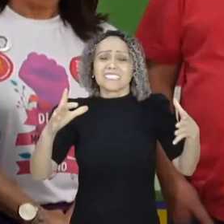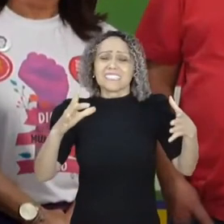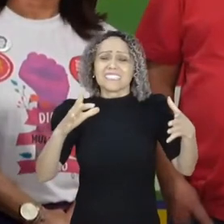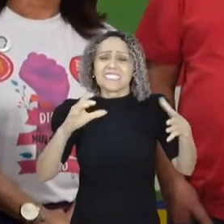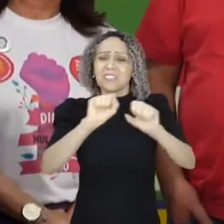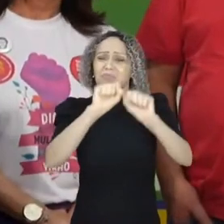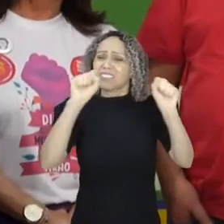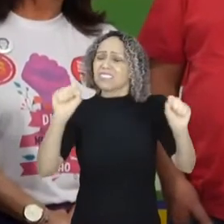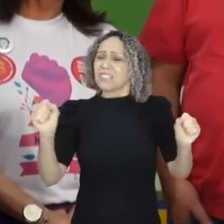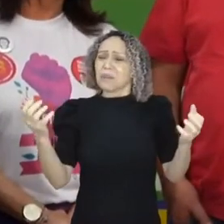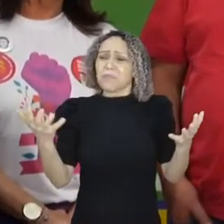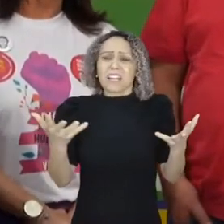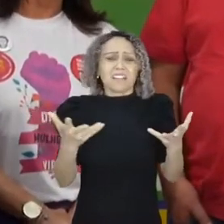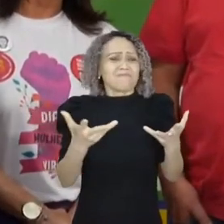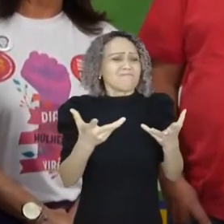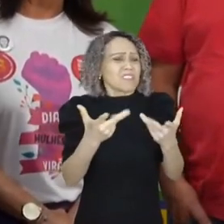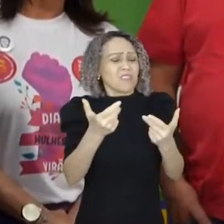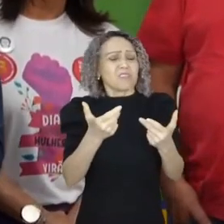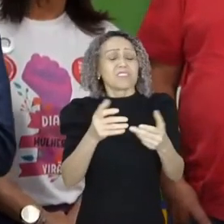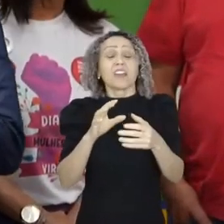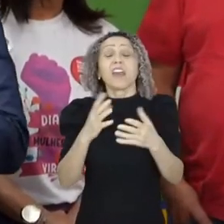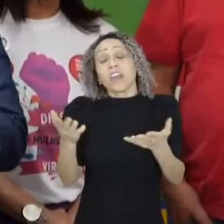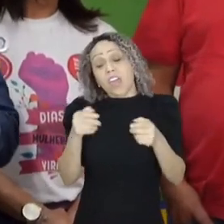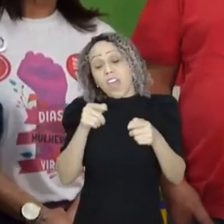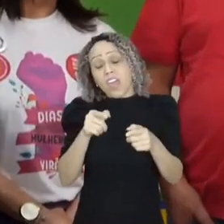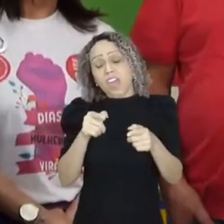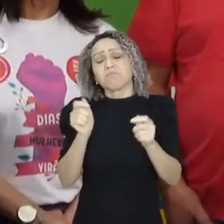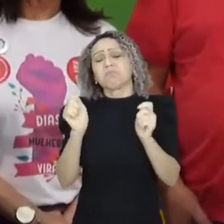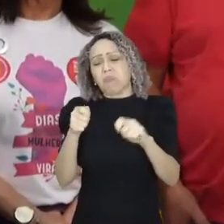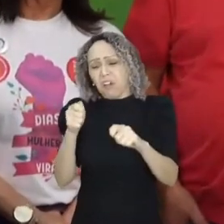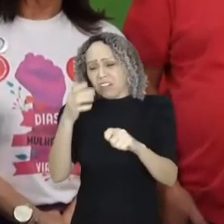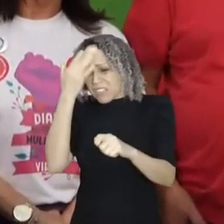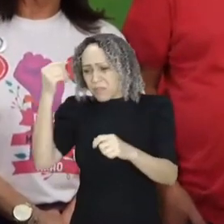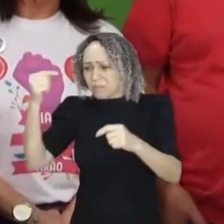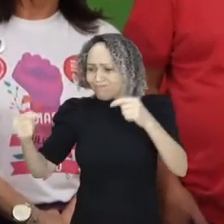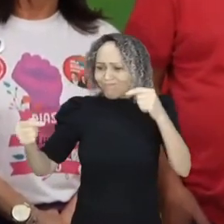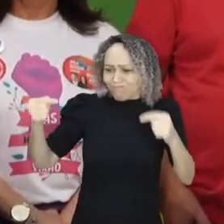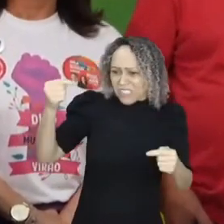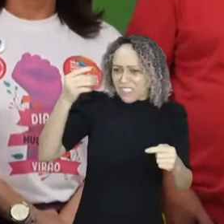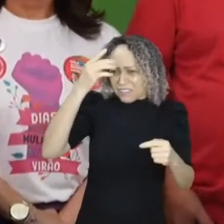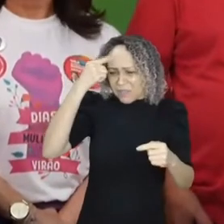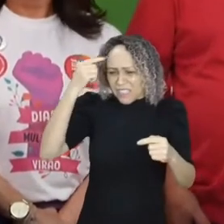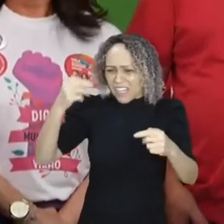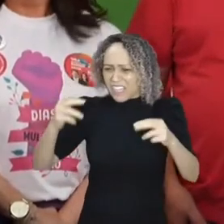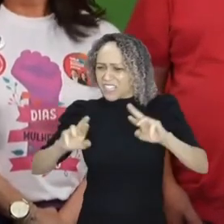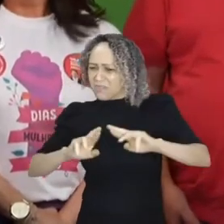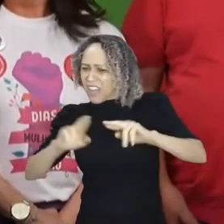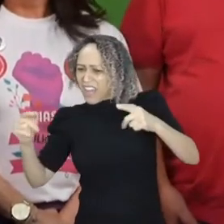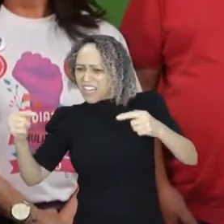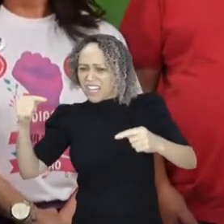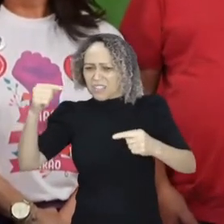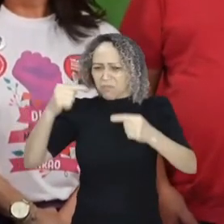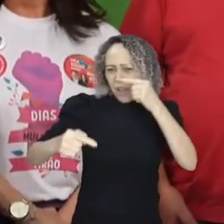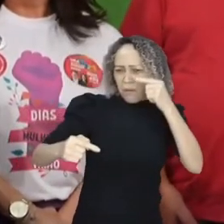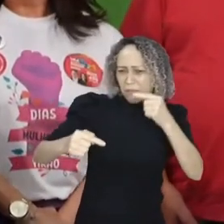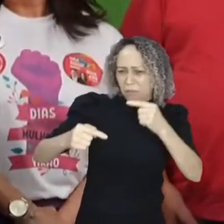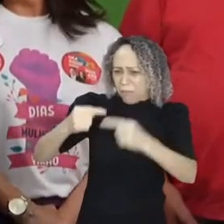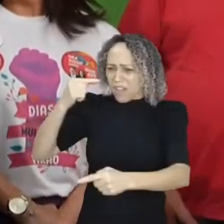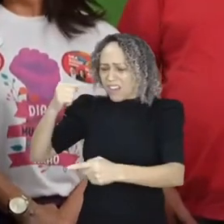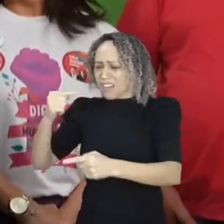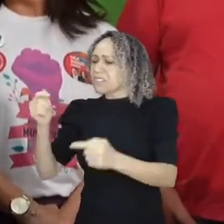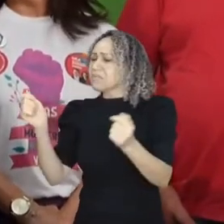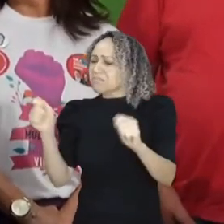ele permite divergências políticas, permite pensamentos diferenciados, garanta a